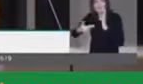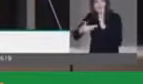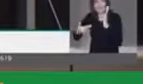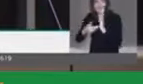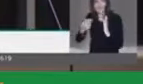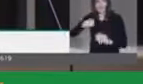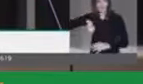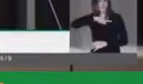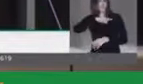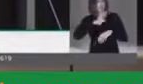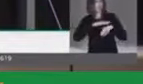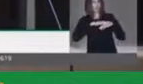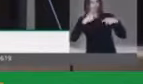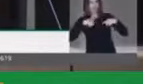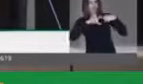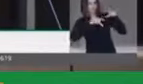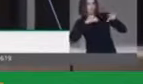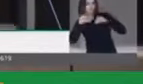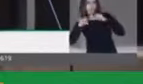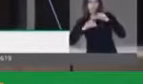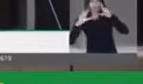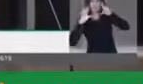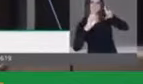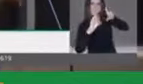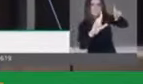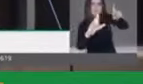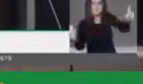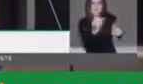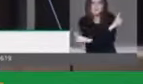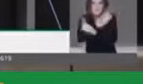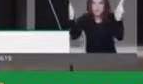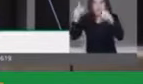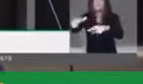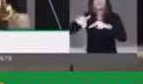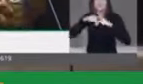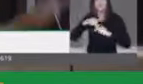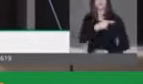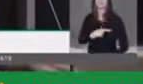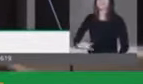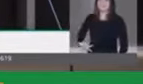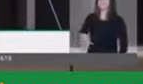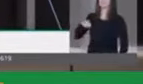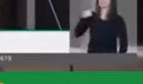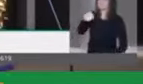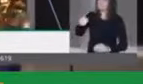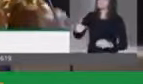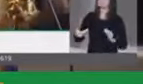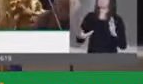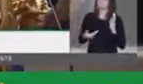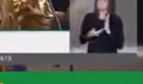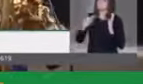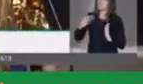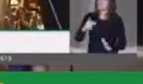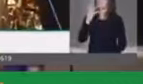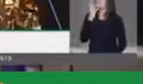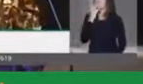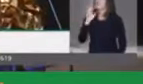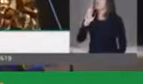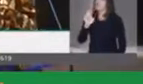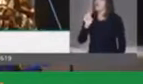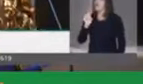não fomos nós que escolhemos. Por isso o presidente desta casa, Rodrigo